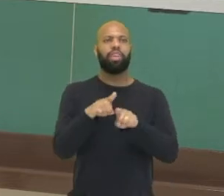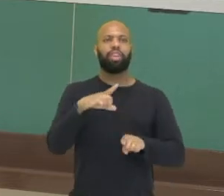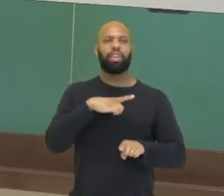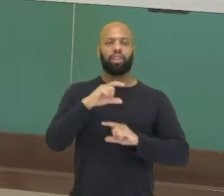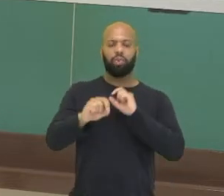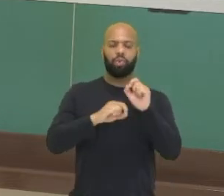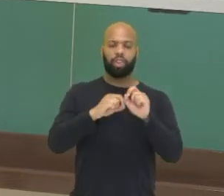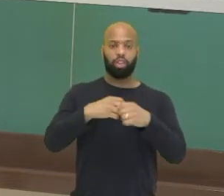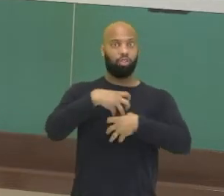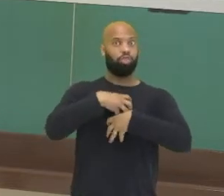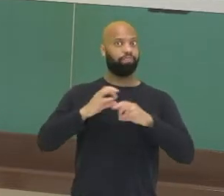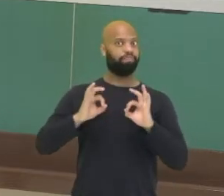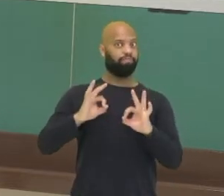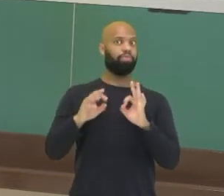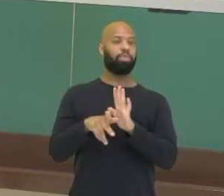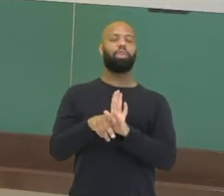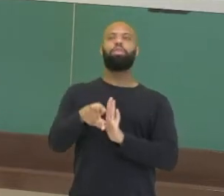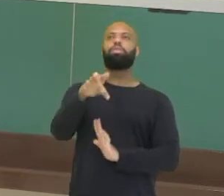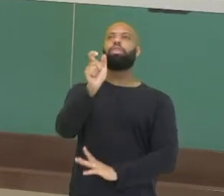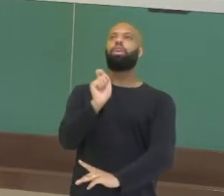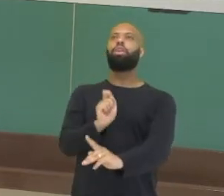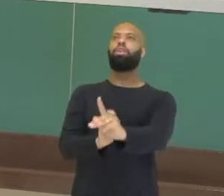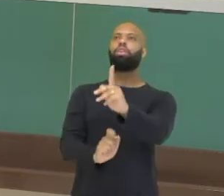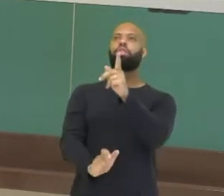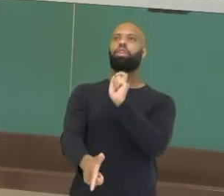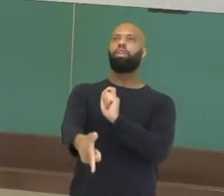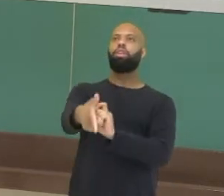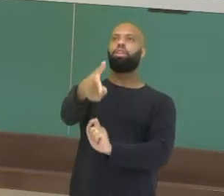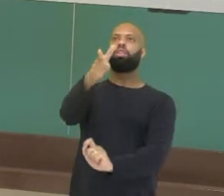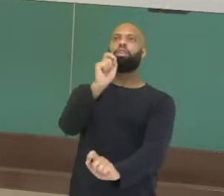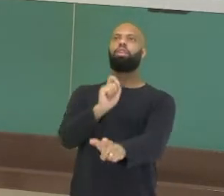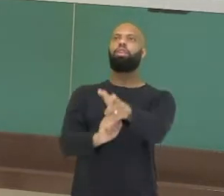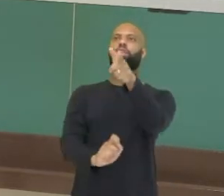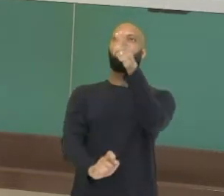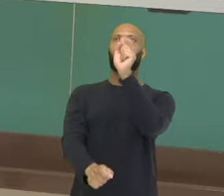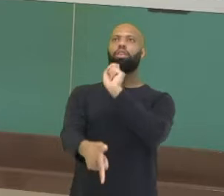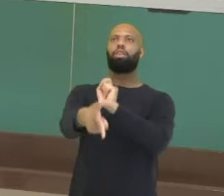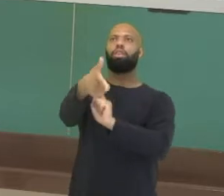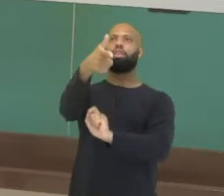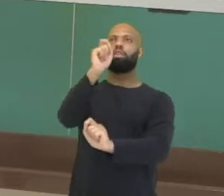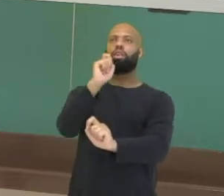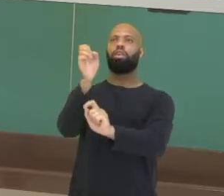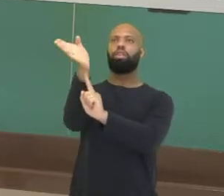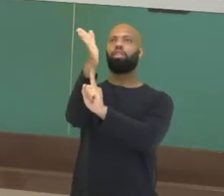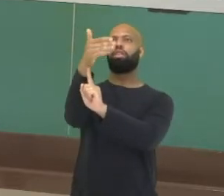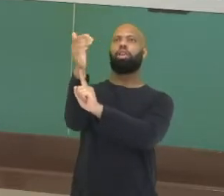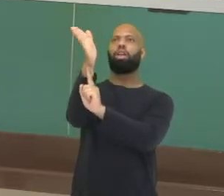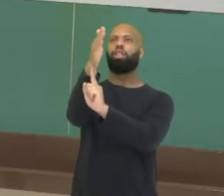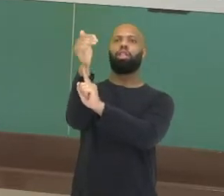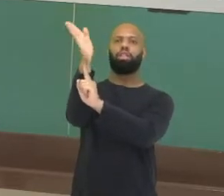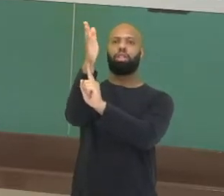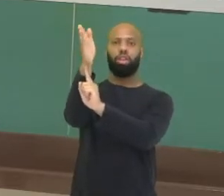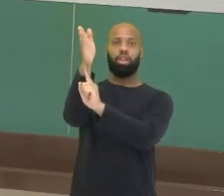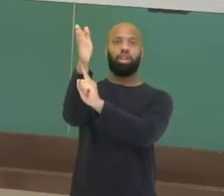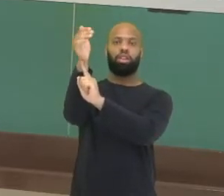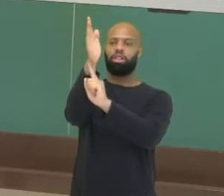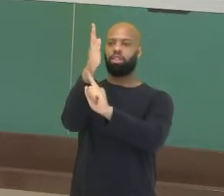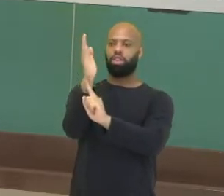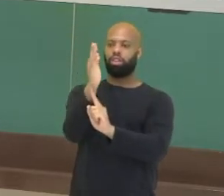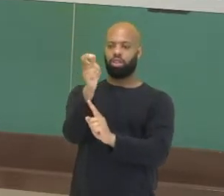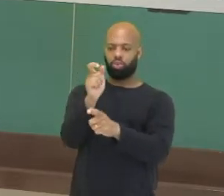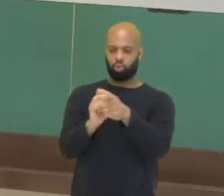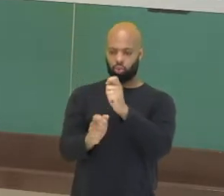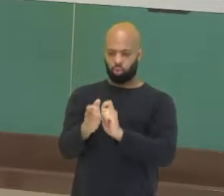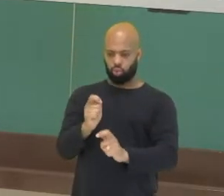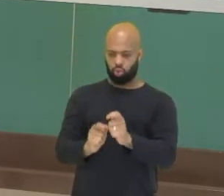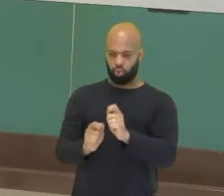o hasteamento da bandeira e também para o arreamento da bandeira, quando ela é retirada, né? Quando ela é trocada por uma bandeira